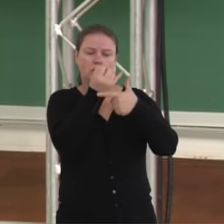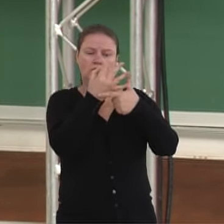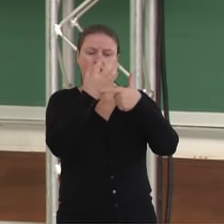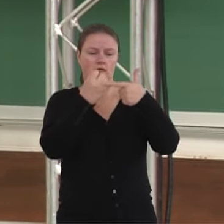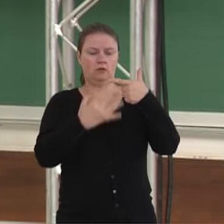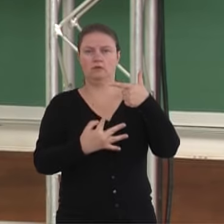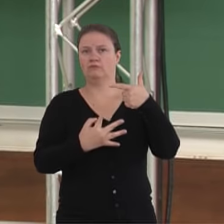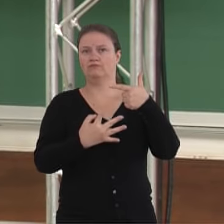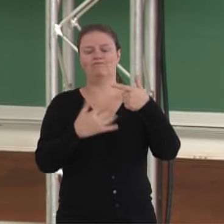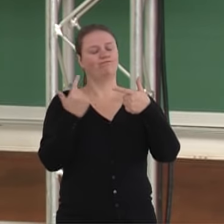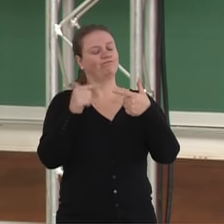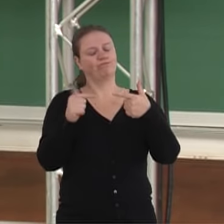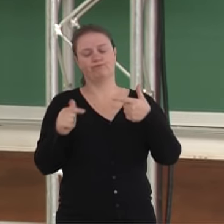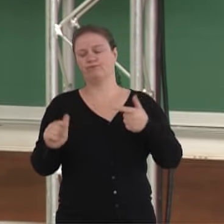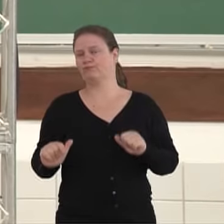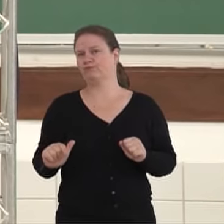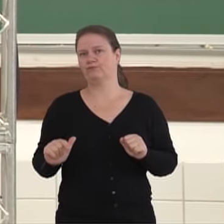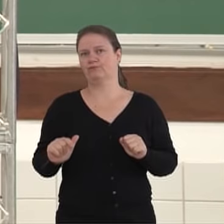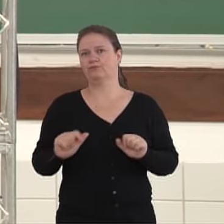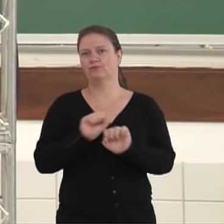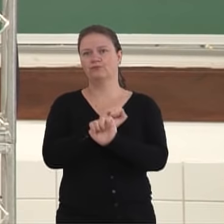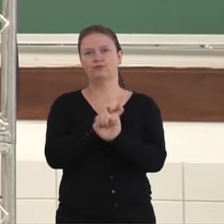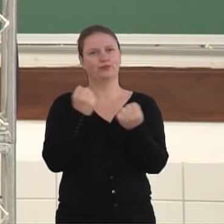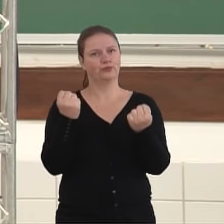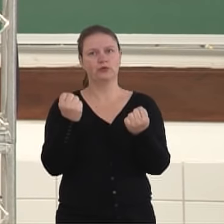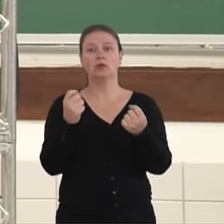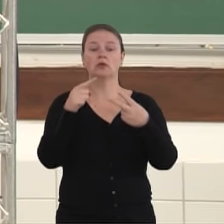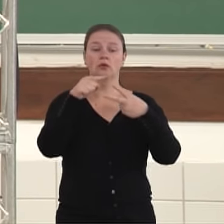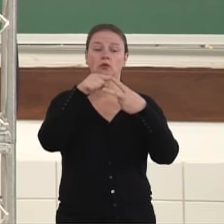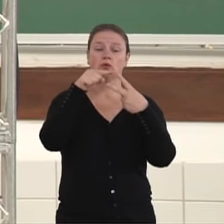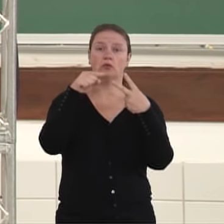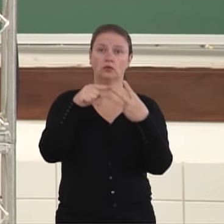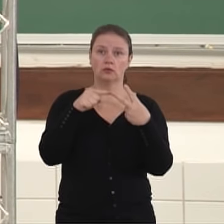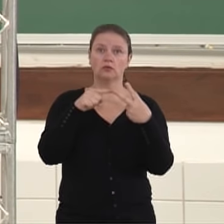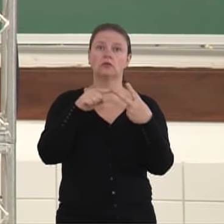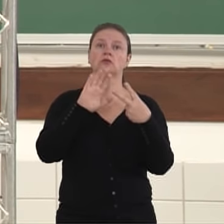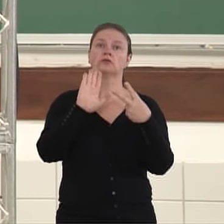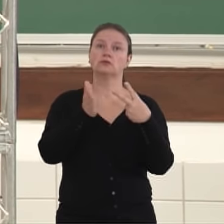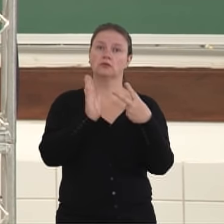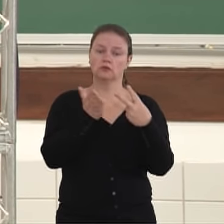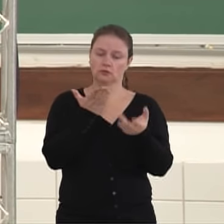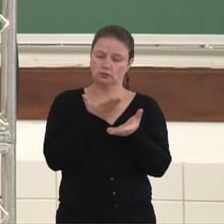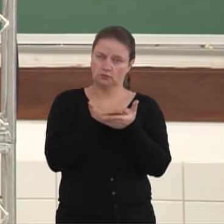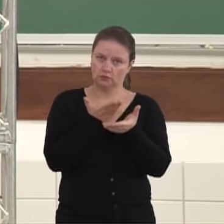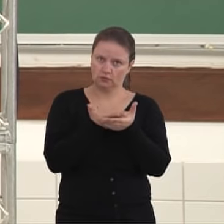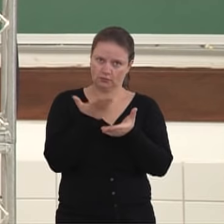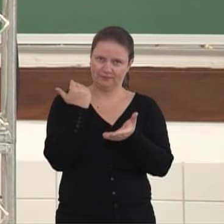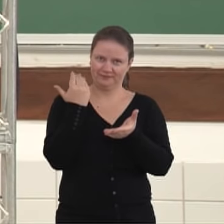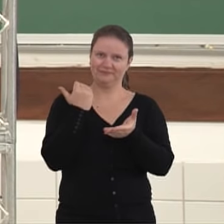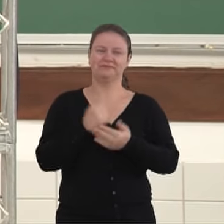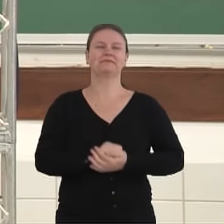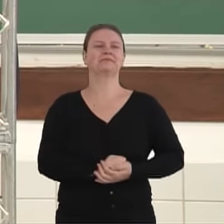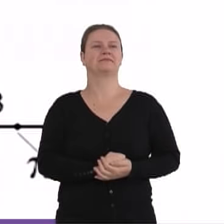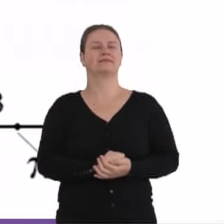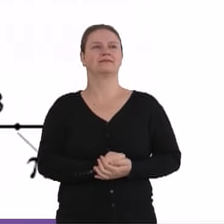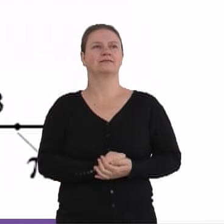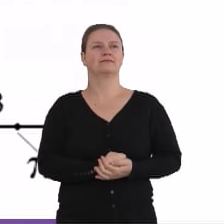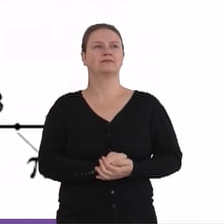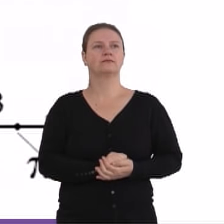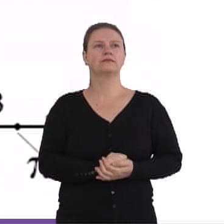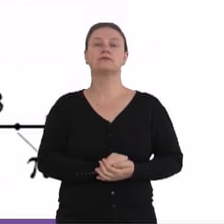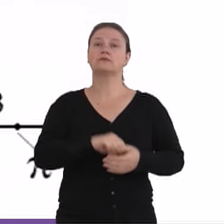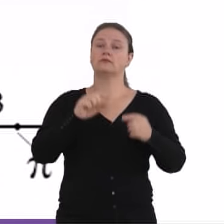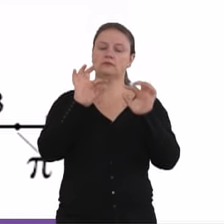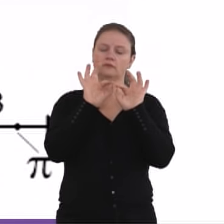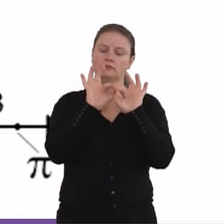São os números irracionais, nós já trabalhamos na aula passada, certo? Então, olha lá, em uma